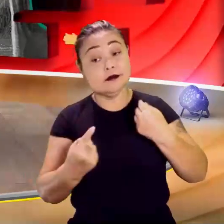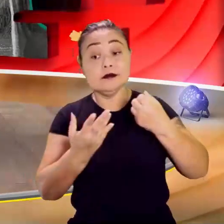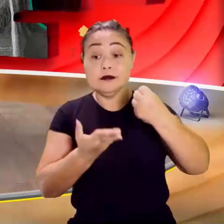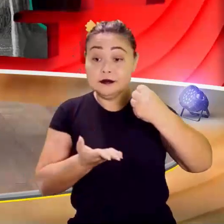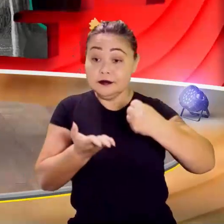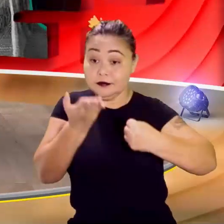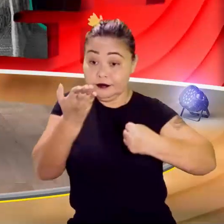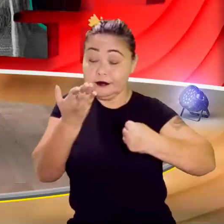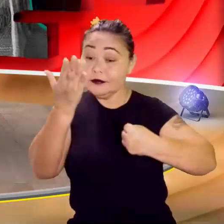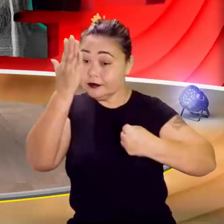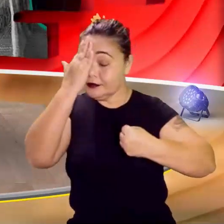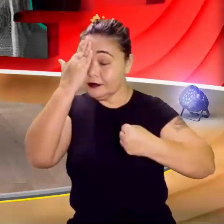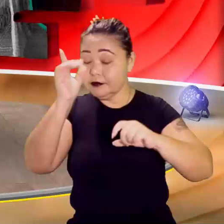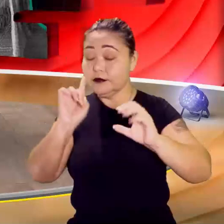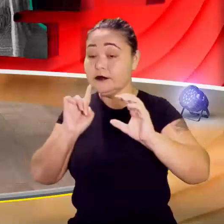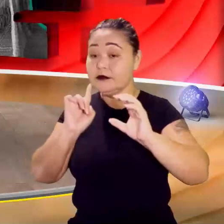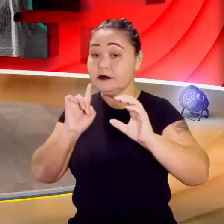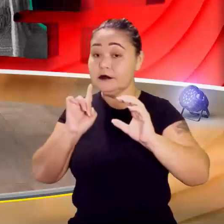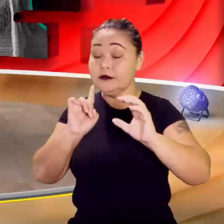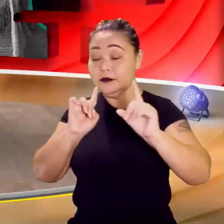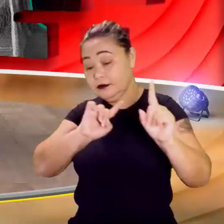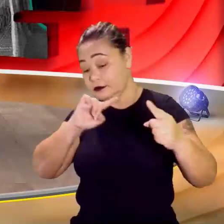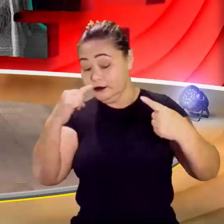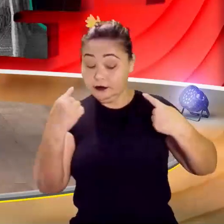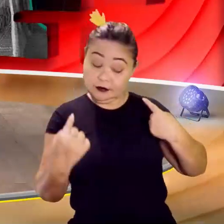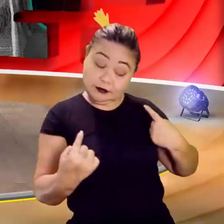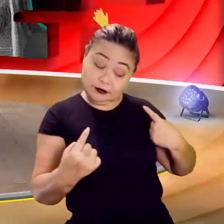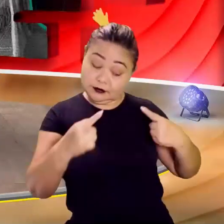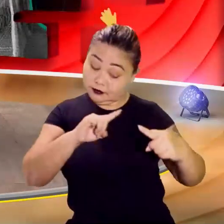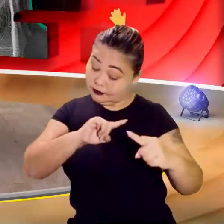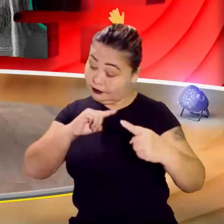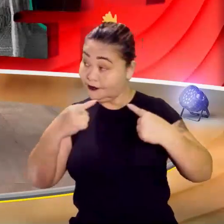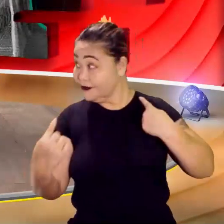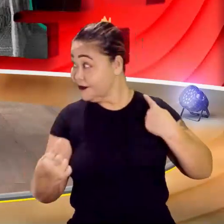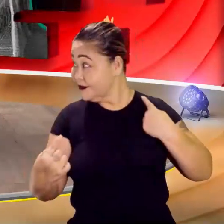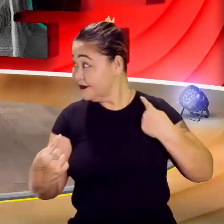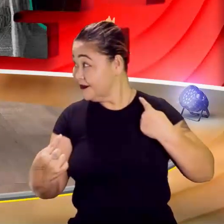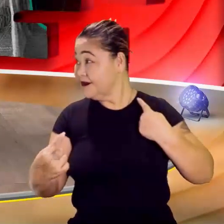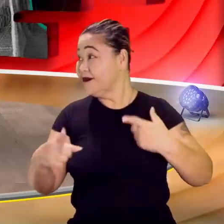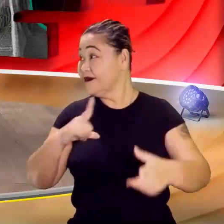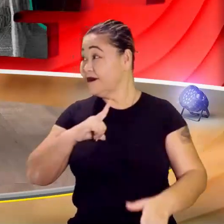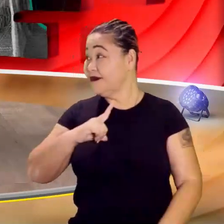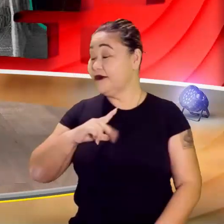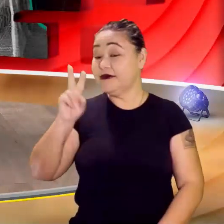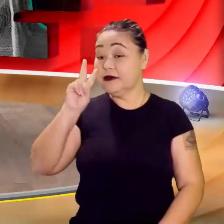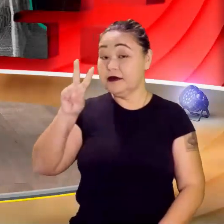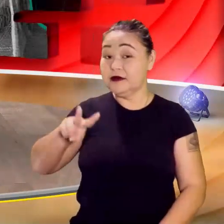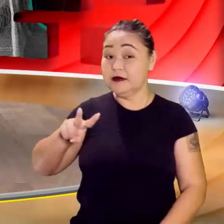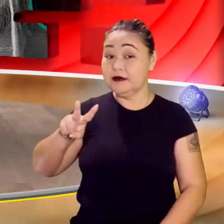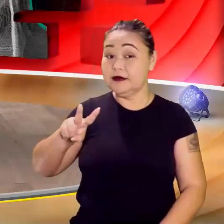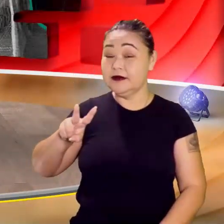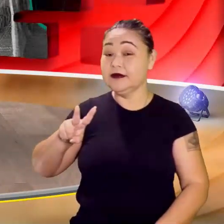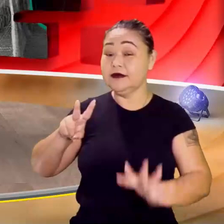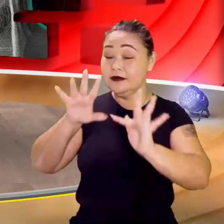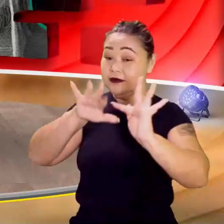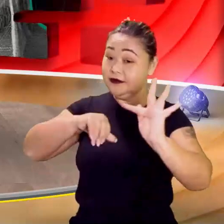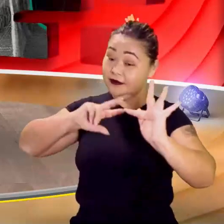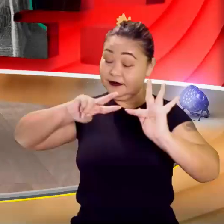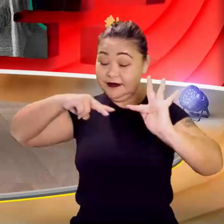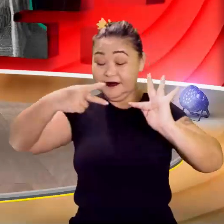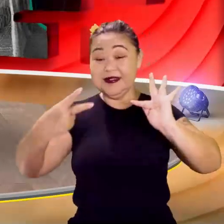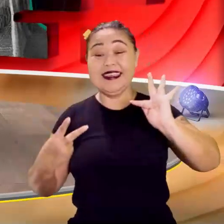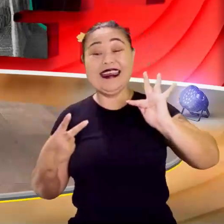da exponencial, não sabemos? Inversa trocado. Isso. Então, vamos olhar agora o nosso gráfico.